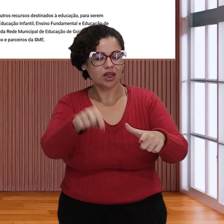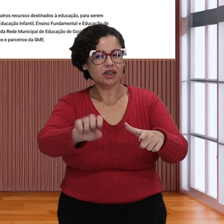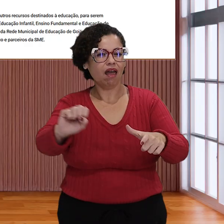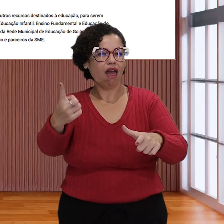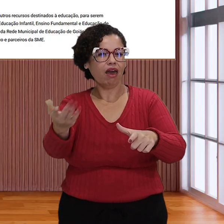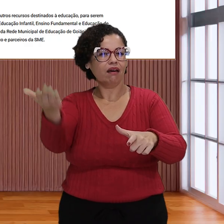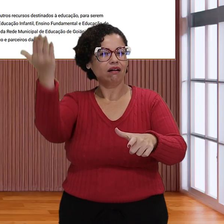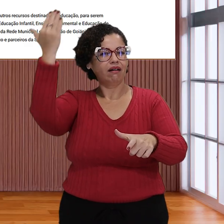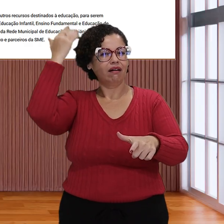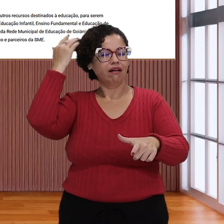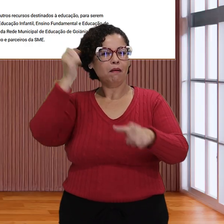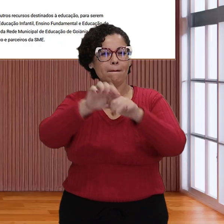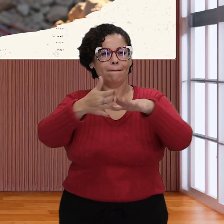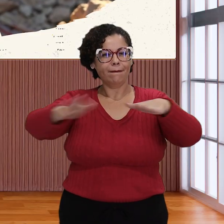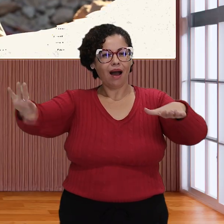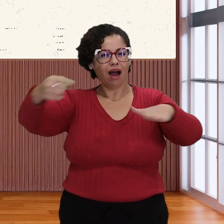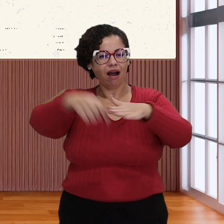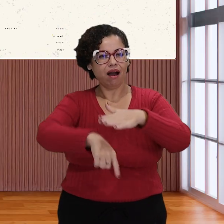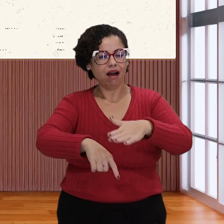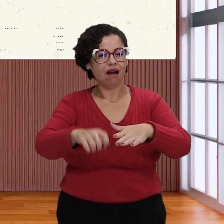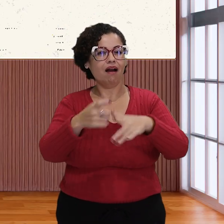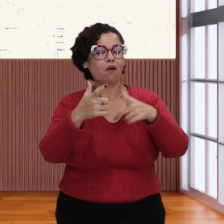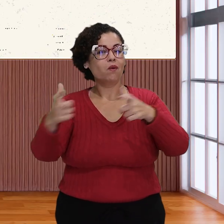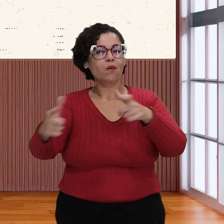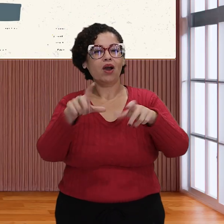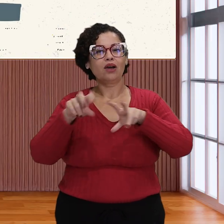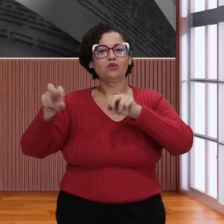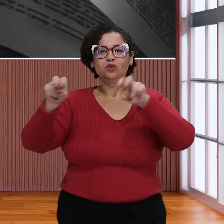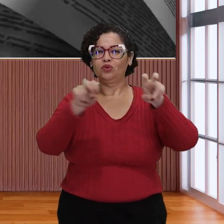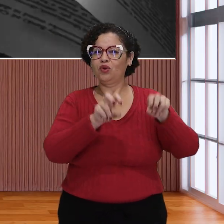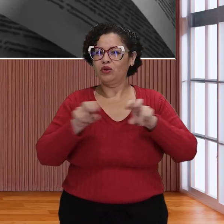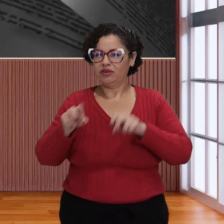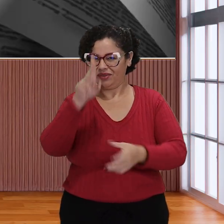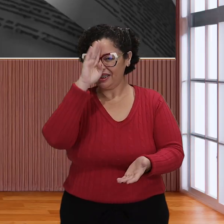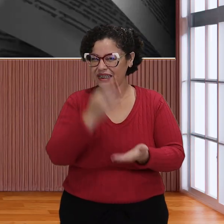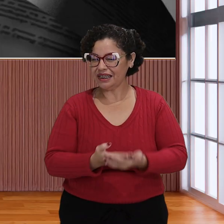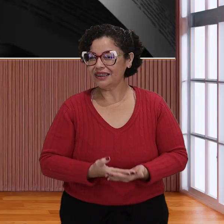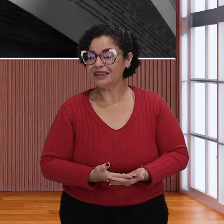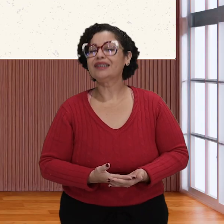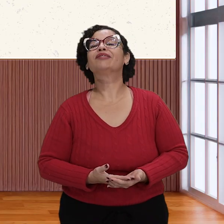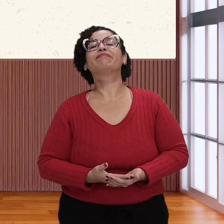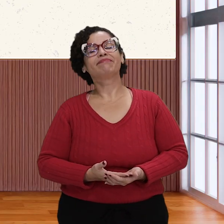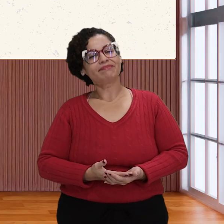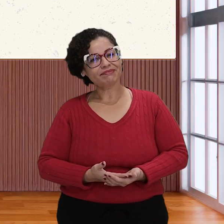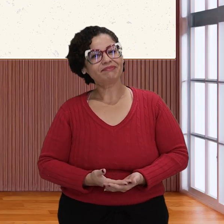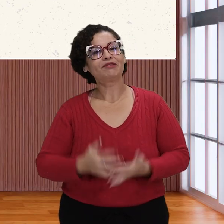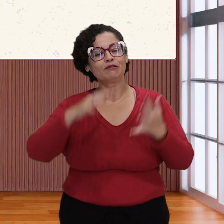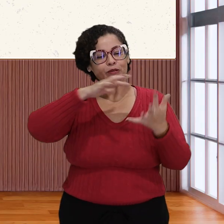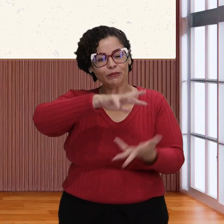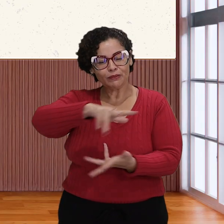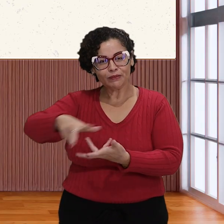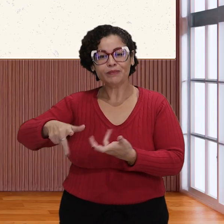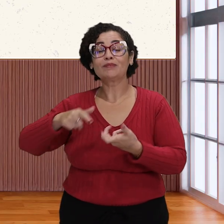ter sido o fundo do mar ou o lar de um dinossauro, você acreditaria? Pois é, o planeta